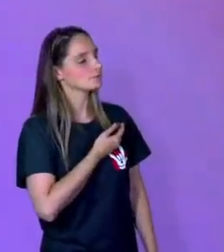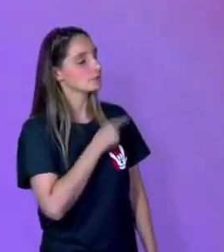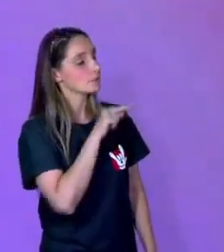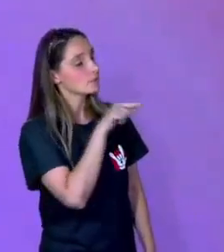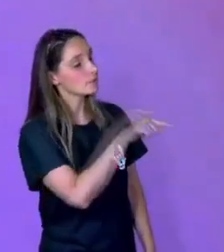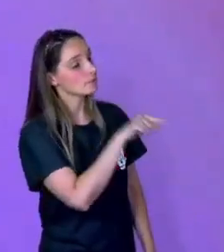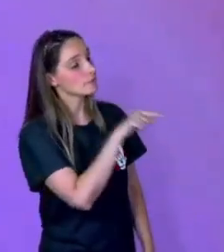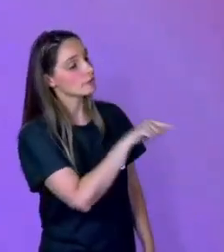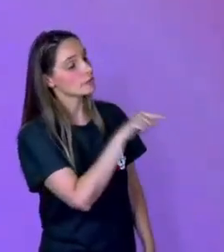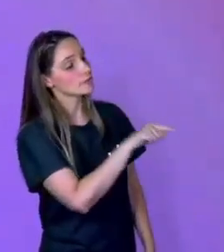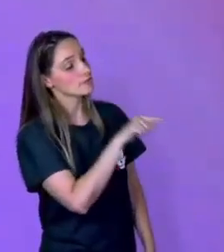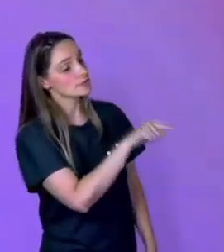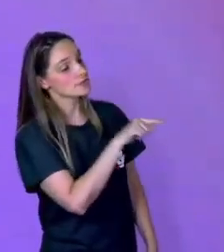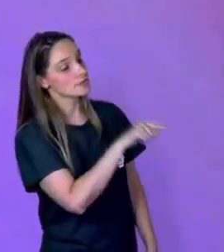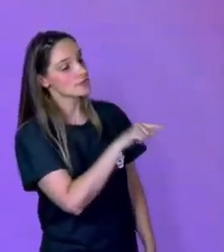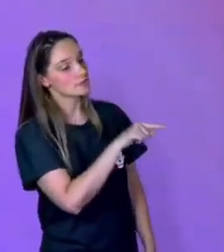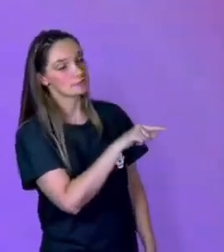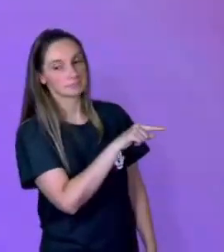coração gelou de vez.